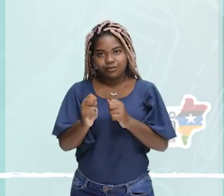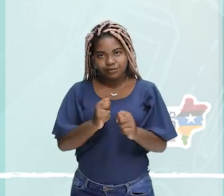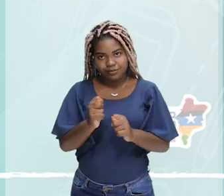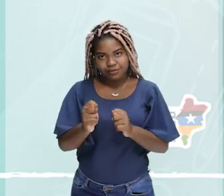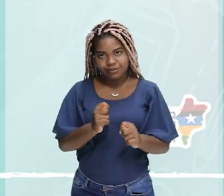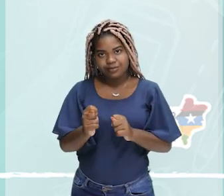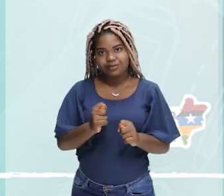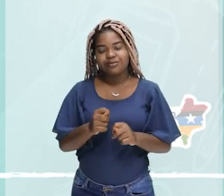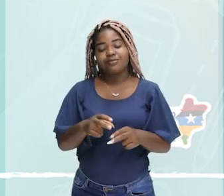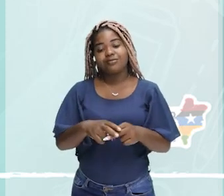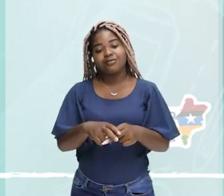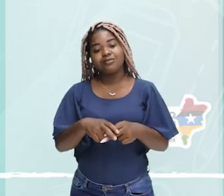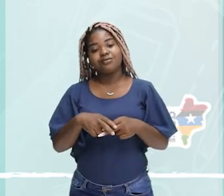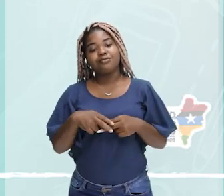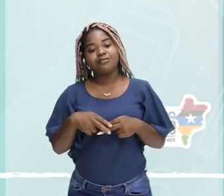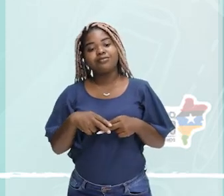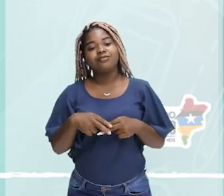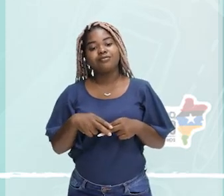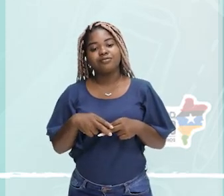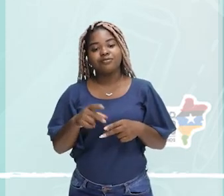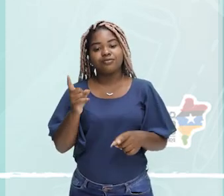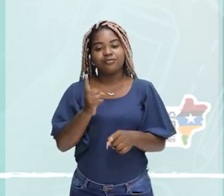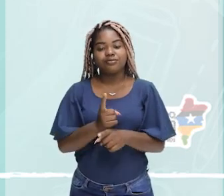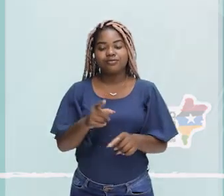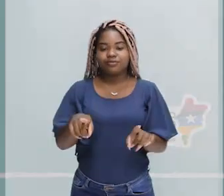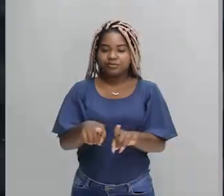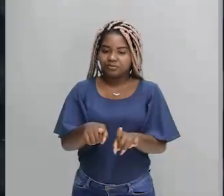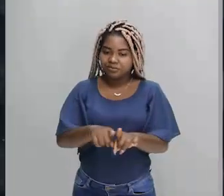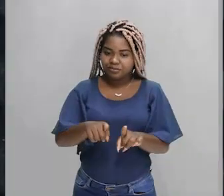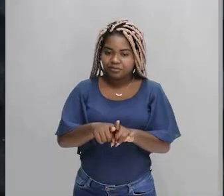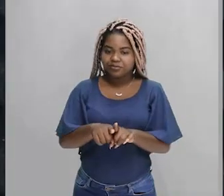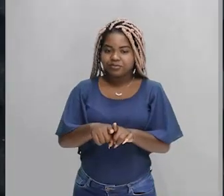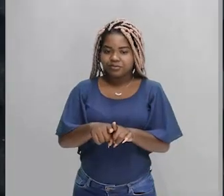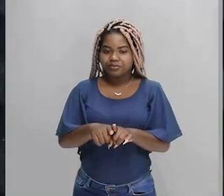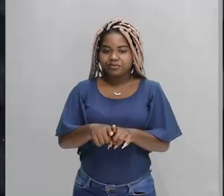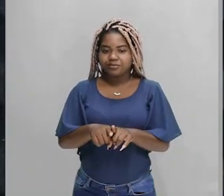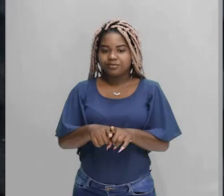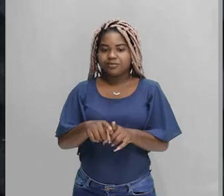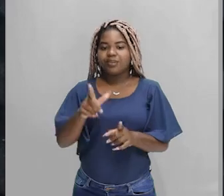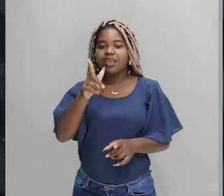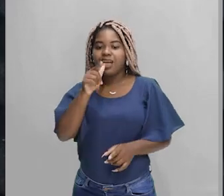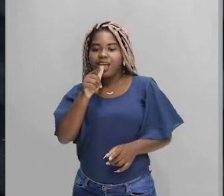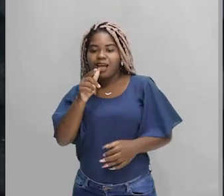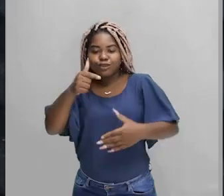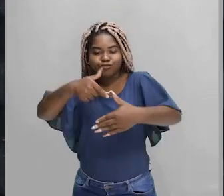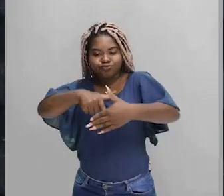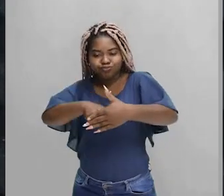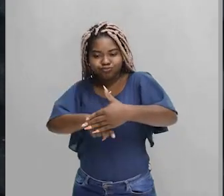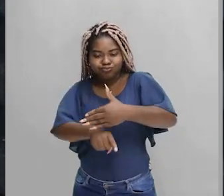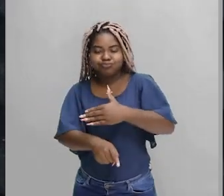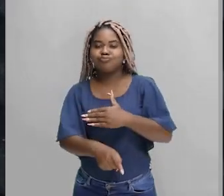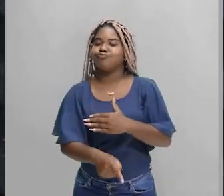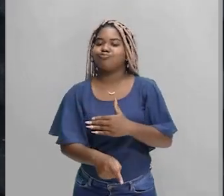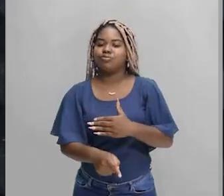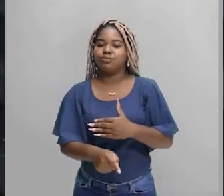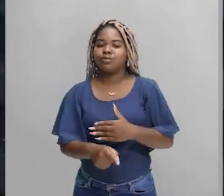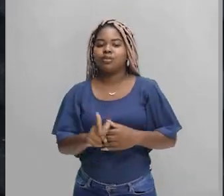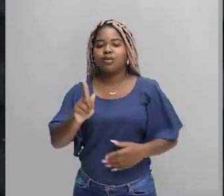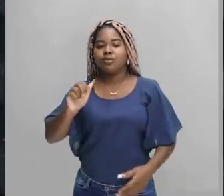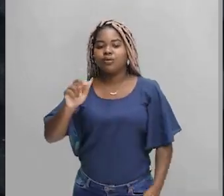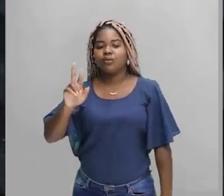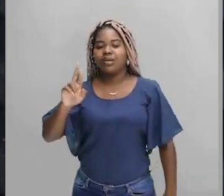Além disso, são encontradas nas bacias sedimentares também as reservas de água subterrânea, como o famoso aquífero